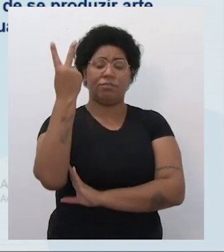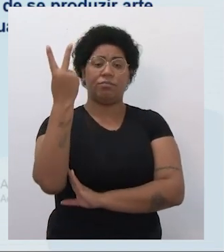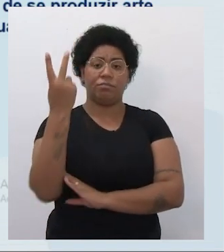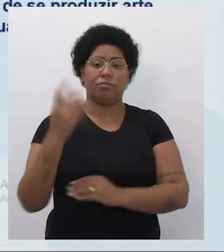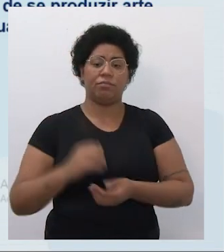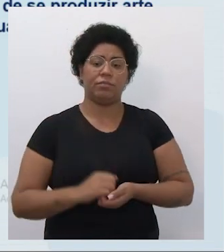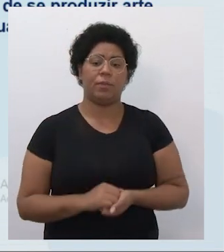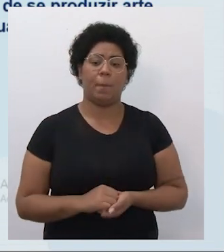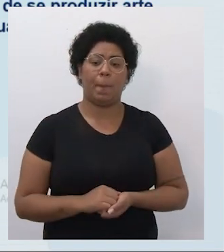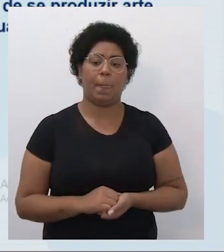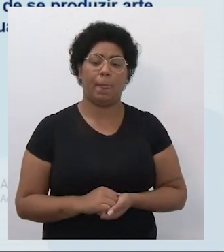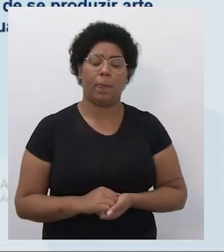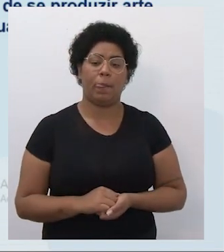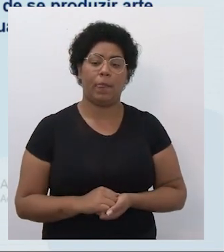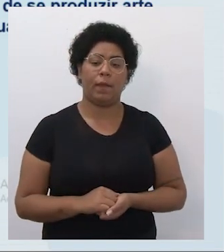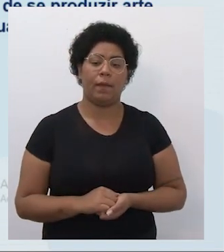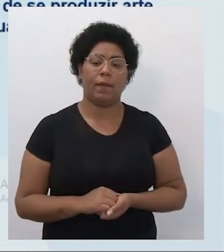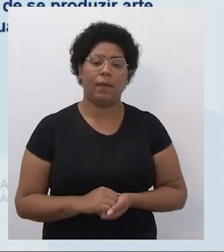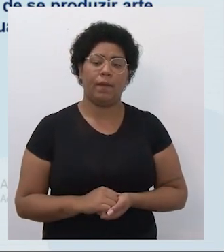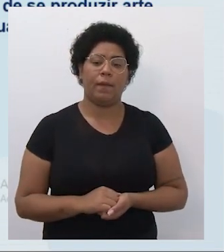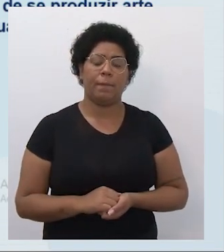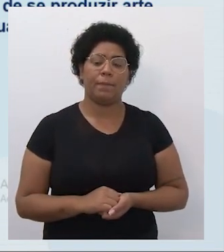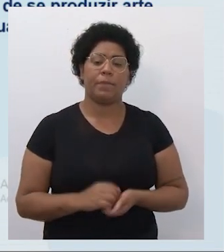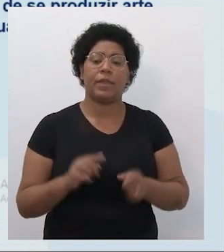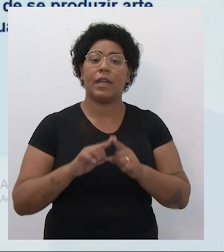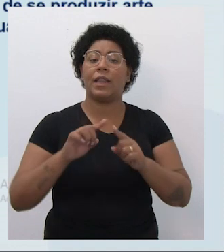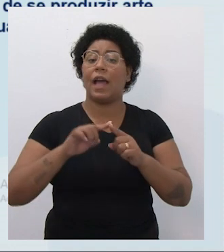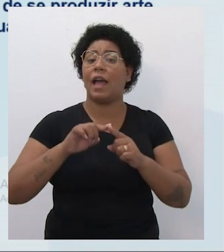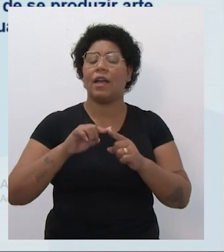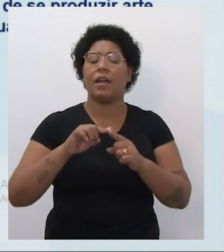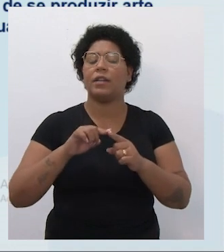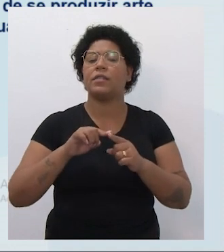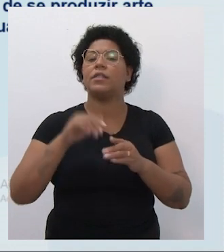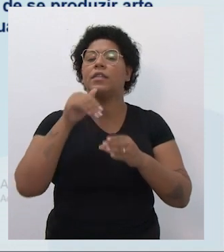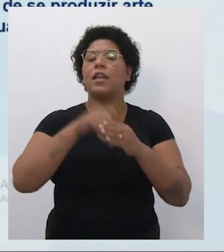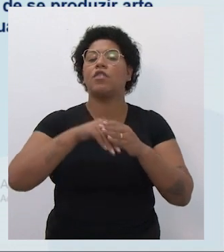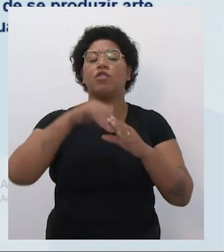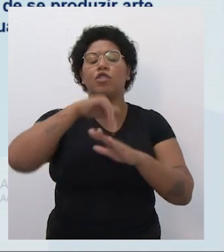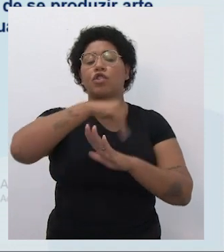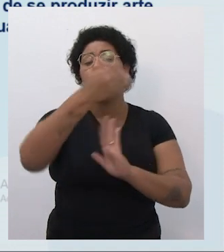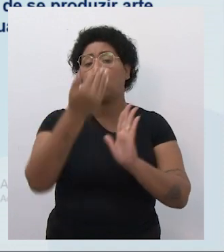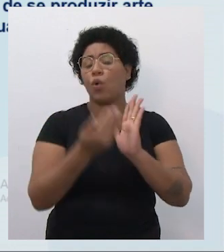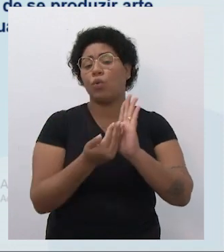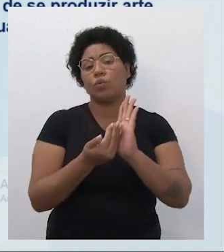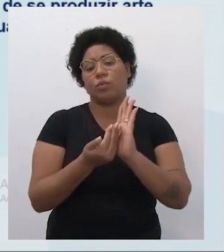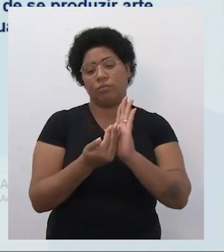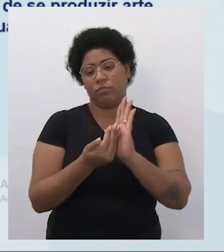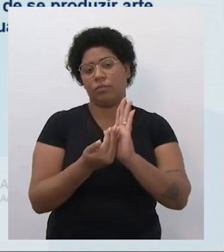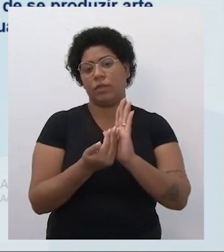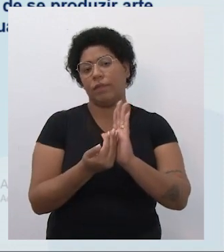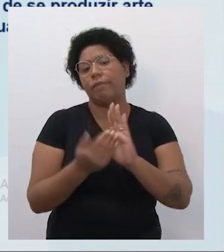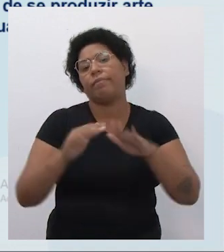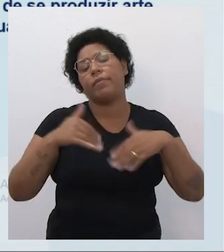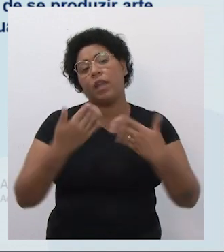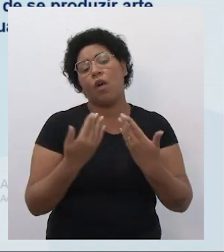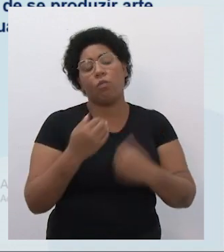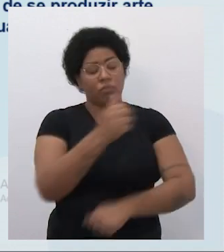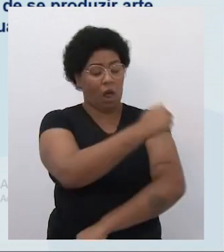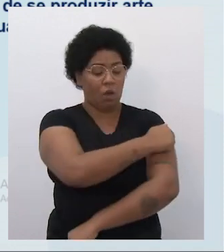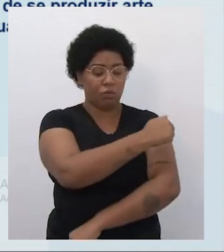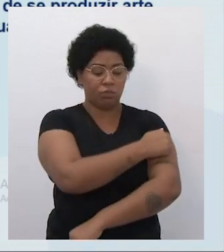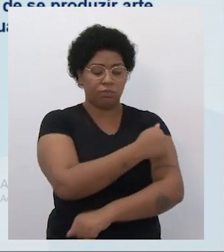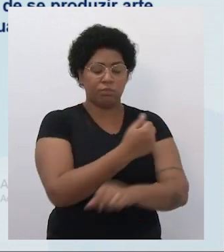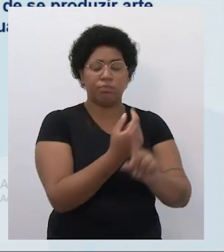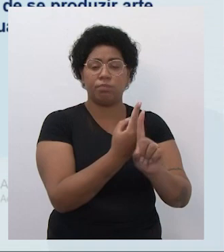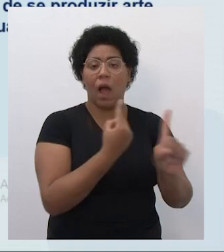esses movimentos artísticos e estéticos hegemônicos, eles estiveram afastados dessas possibilidades,